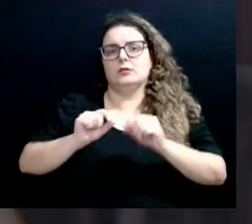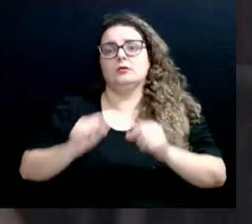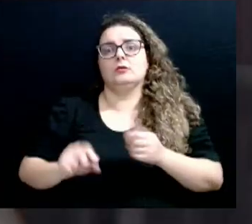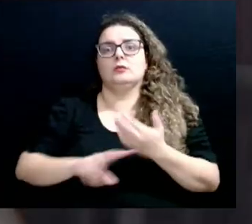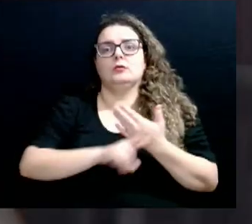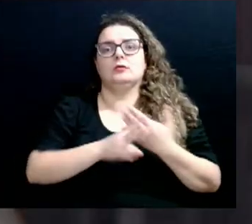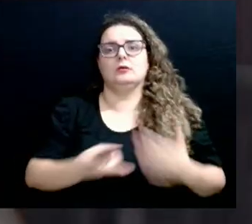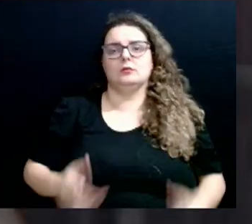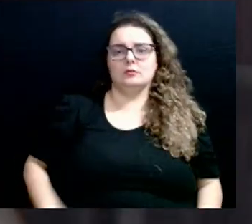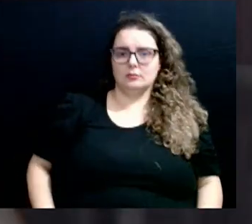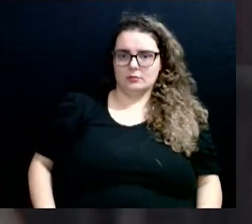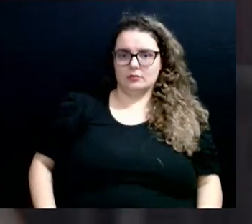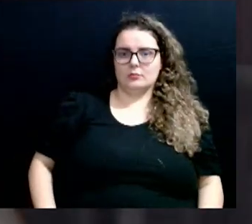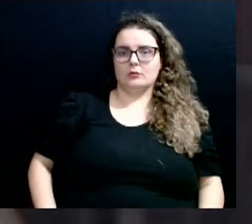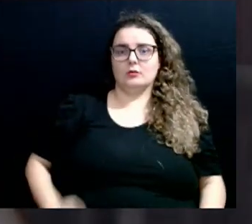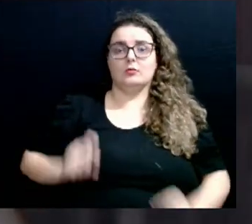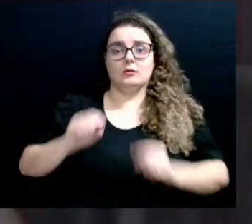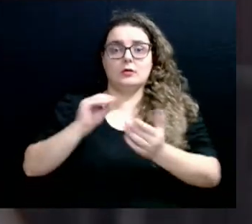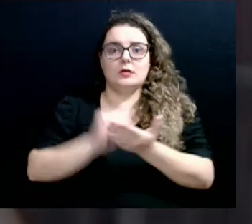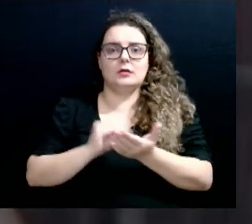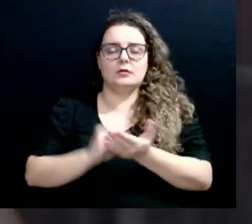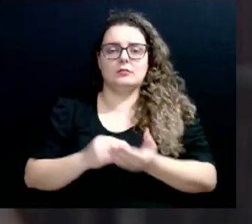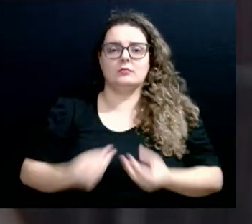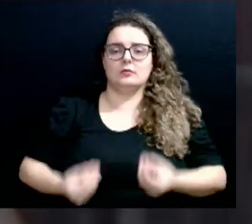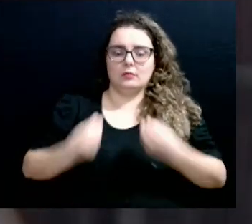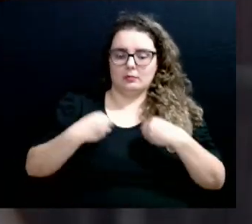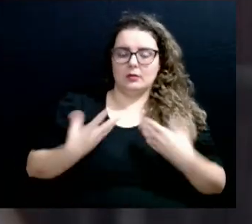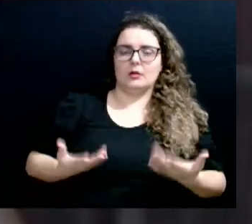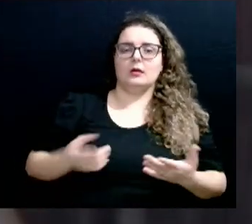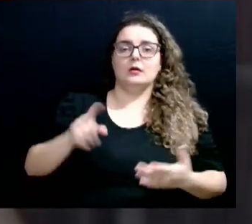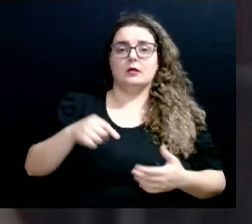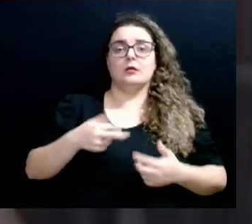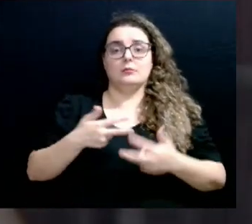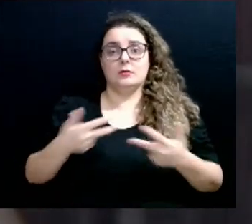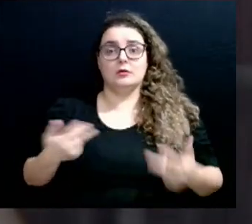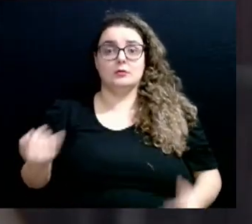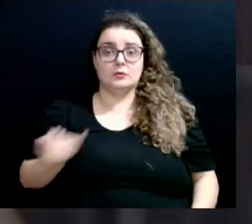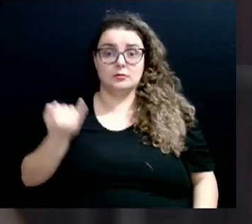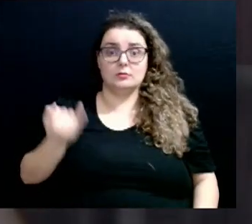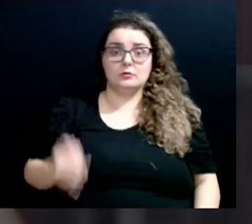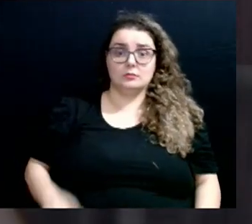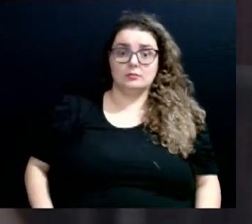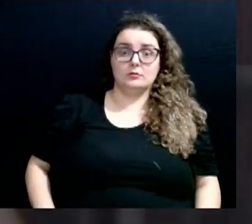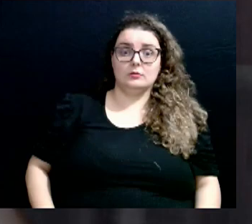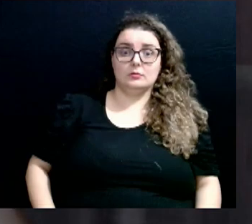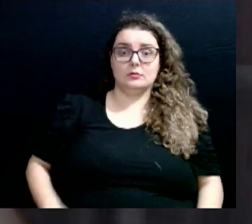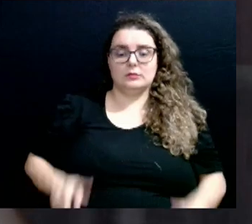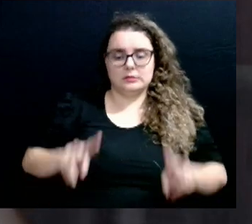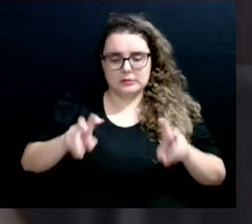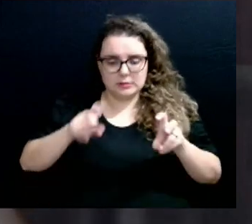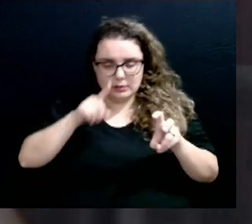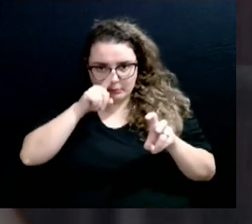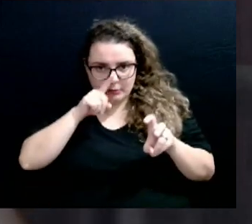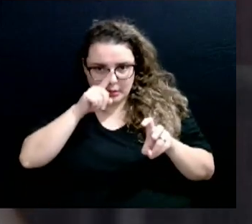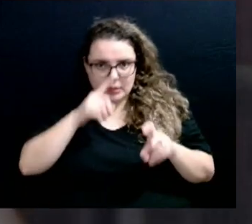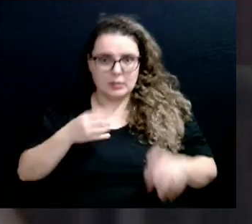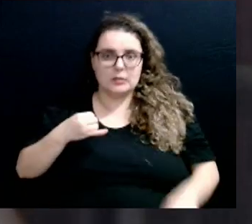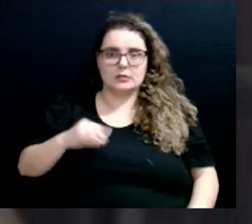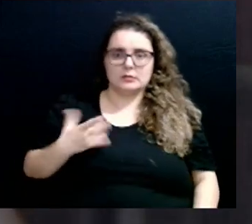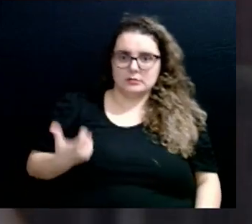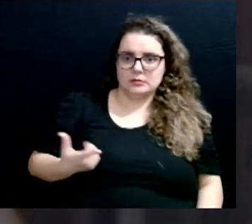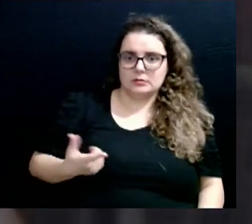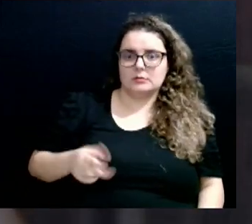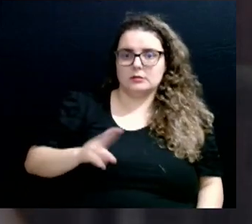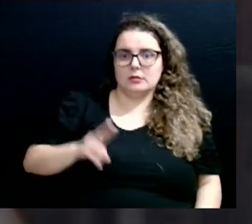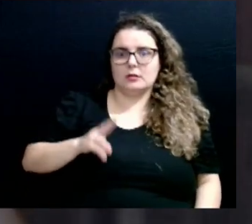falta vai me causar? E aí entra uma questão importante desse perigo, porque se ele está usando como uma fuga,